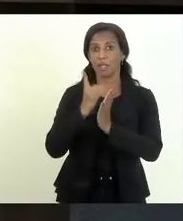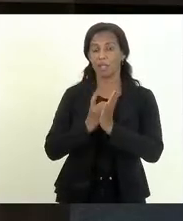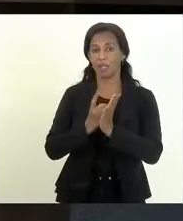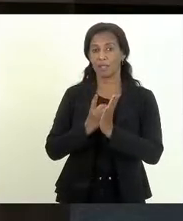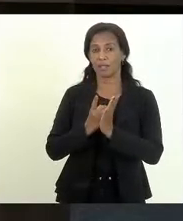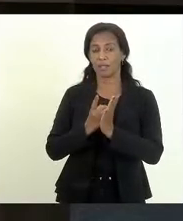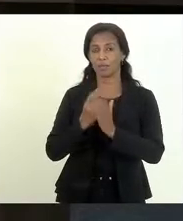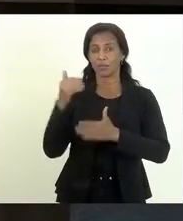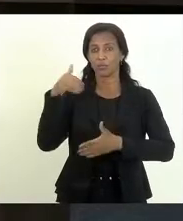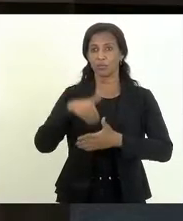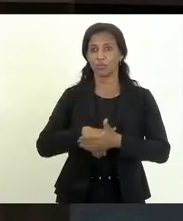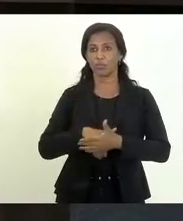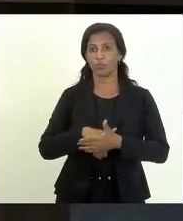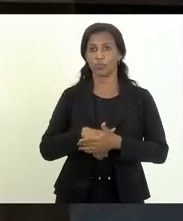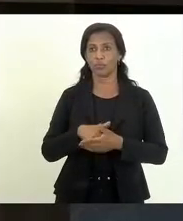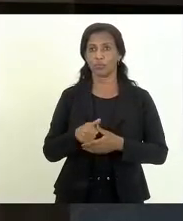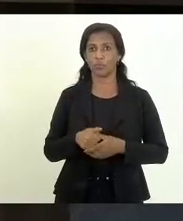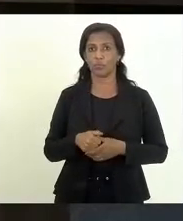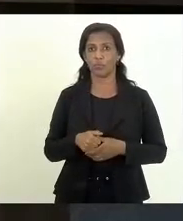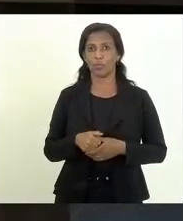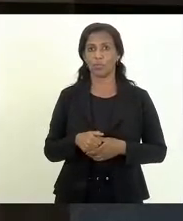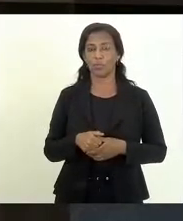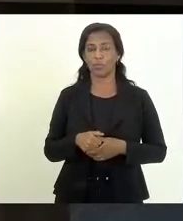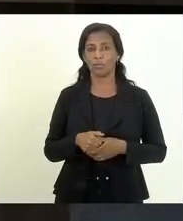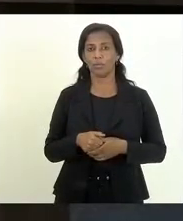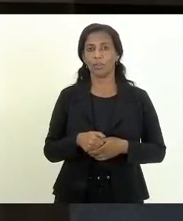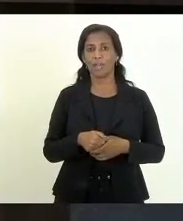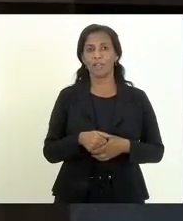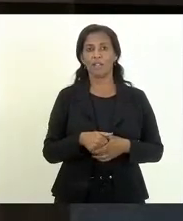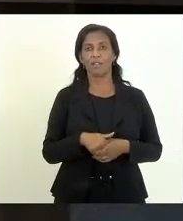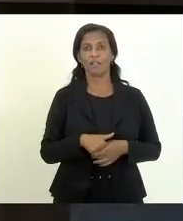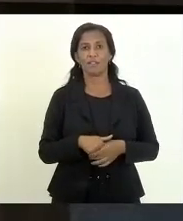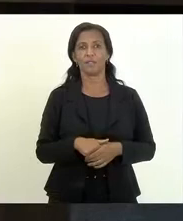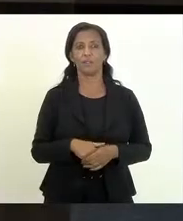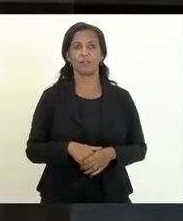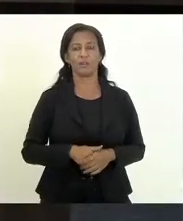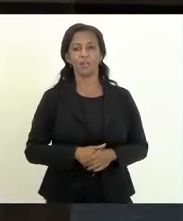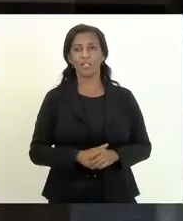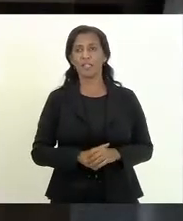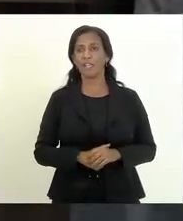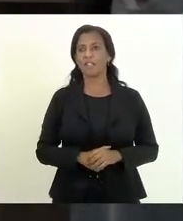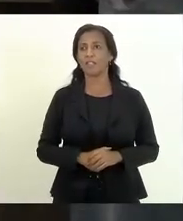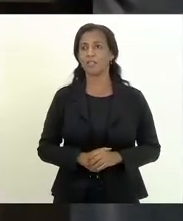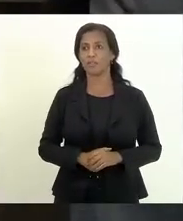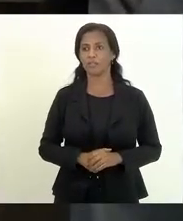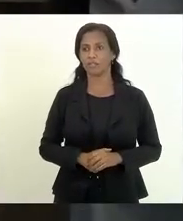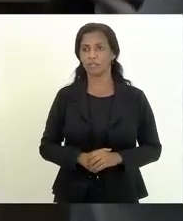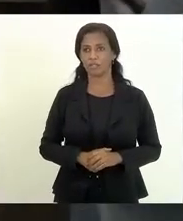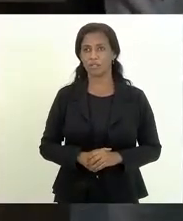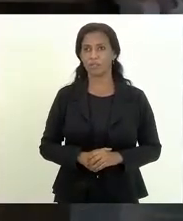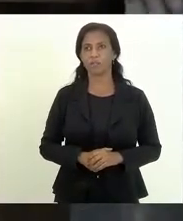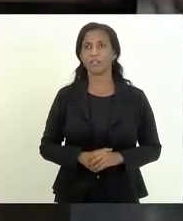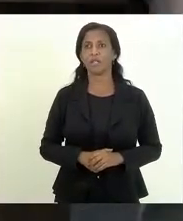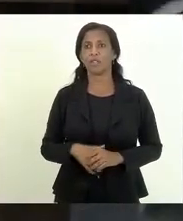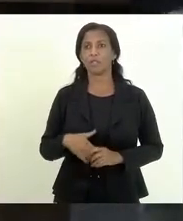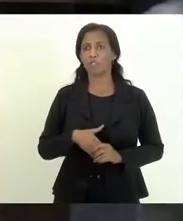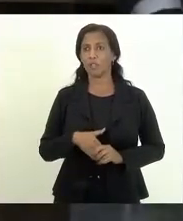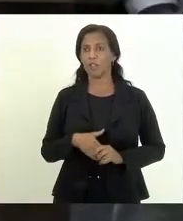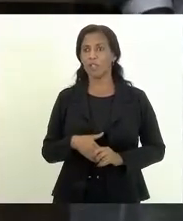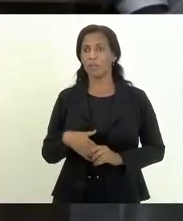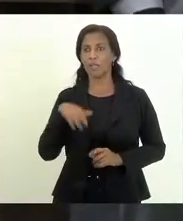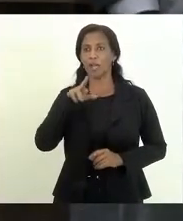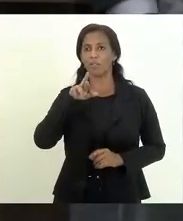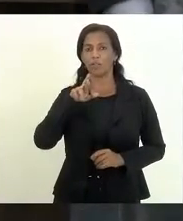sobre a dona Odília ou não é agora, deputado André? Já faça a declaração de voto sobre... Então, já quero emendar e cumprimentar muito também o